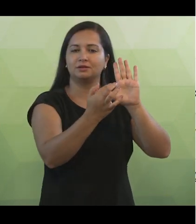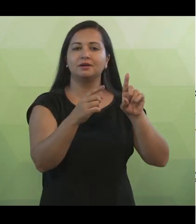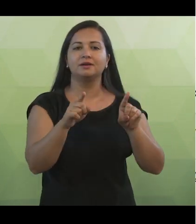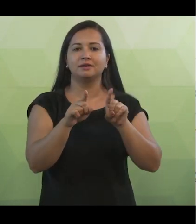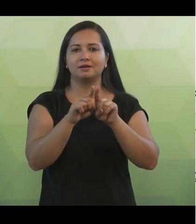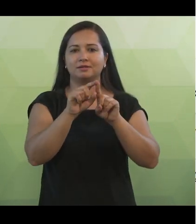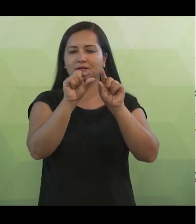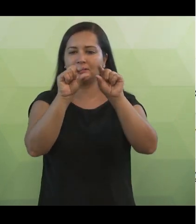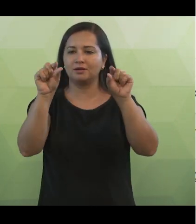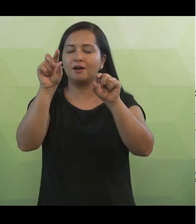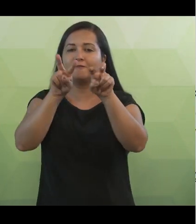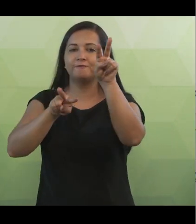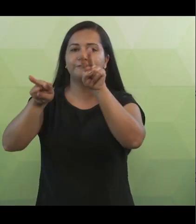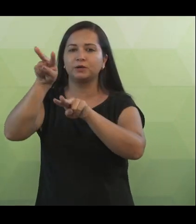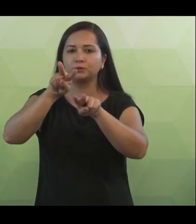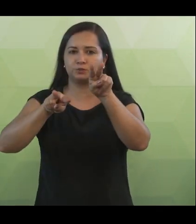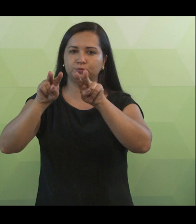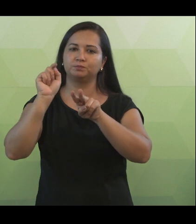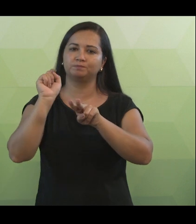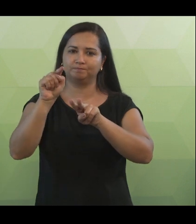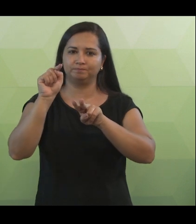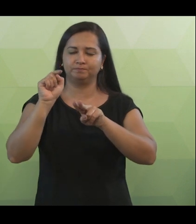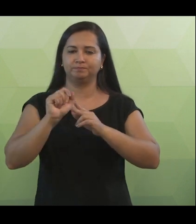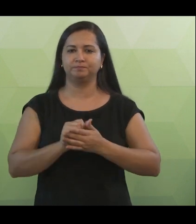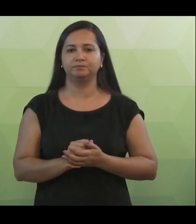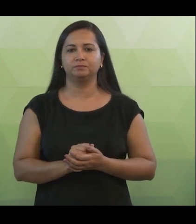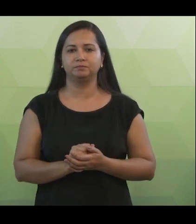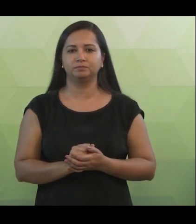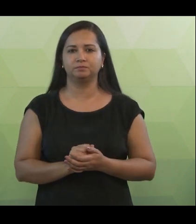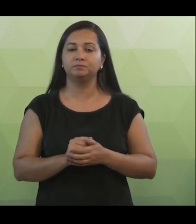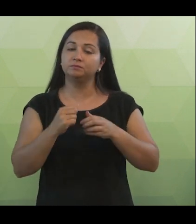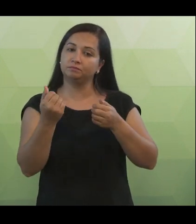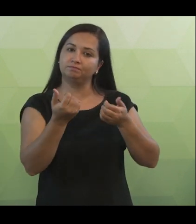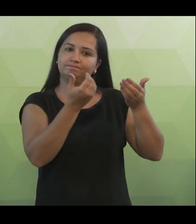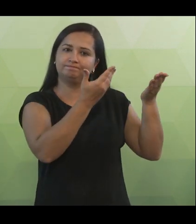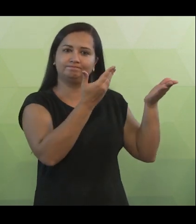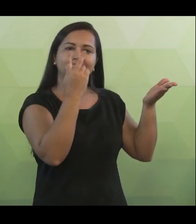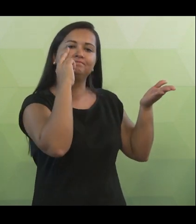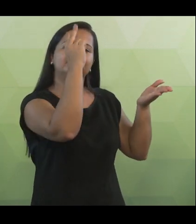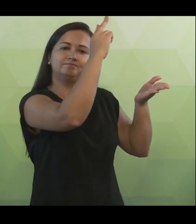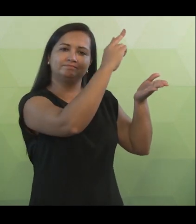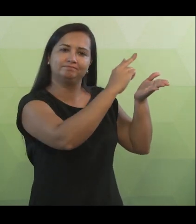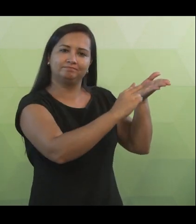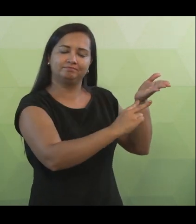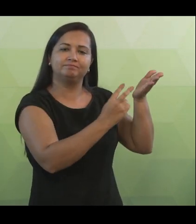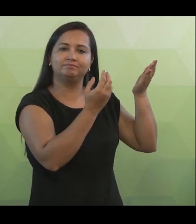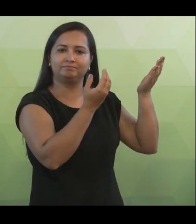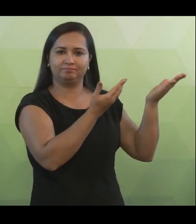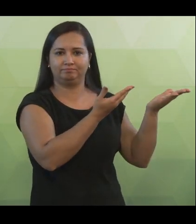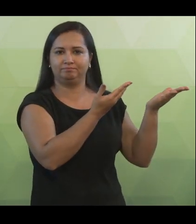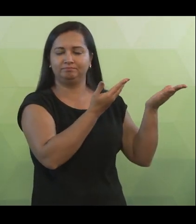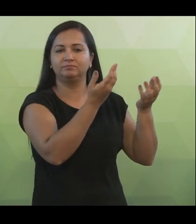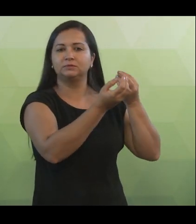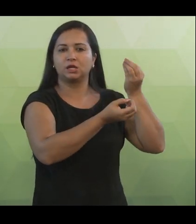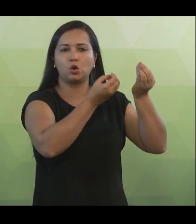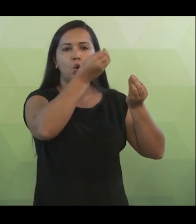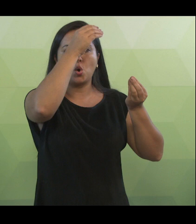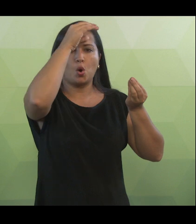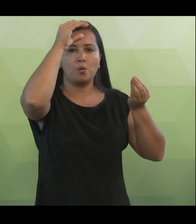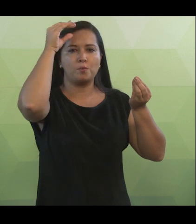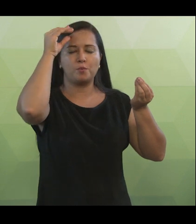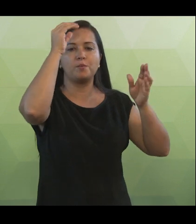opção de visualizar. Esta é a tela de visualização dos dados de um